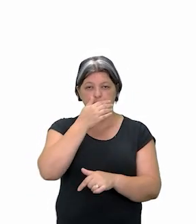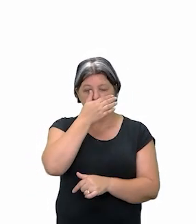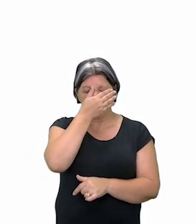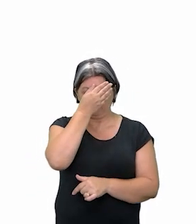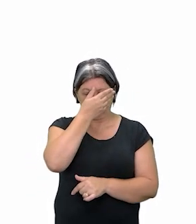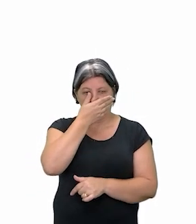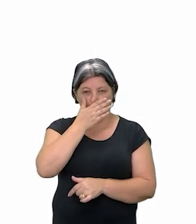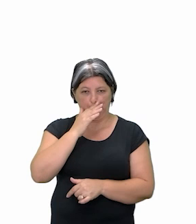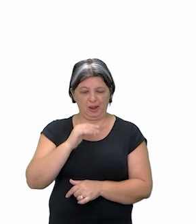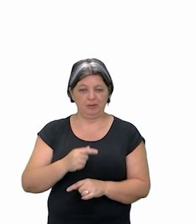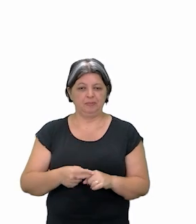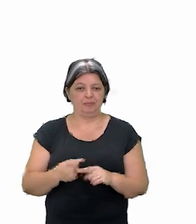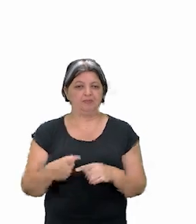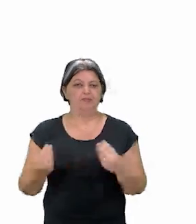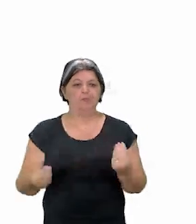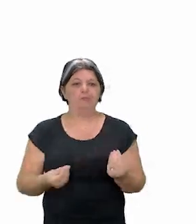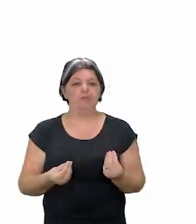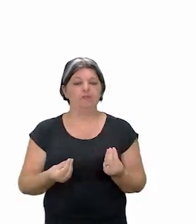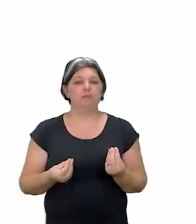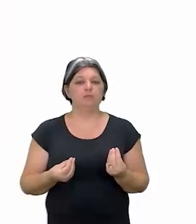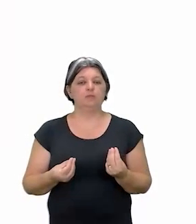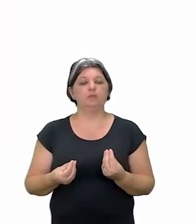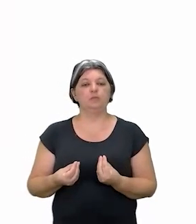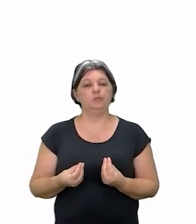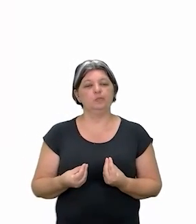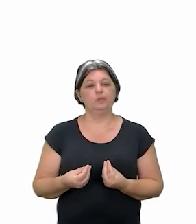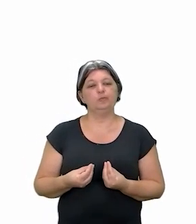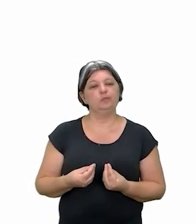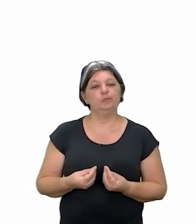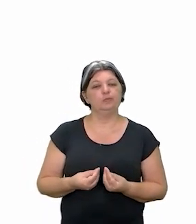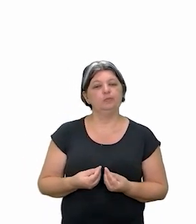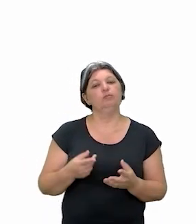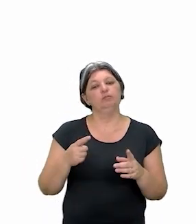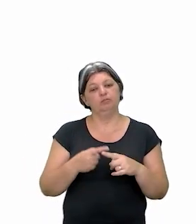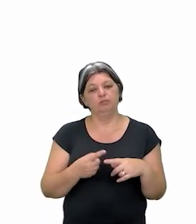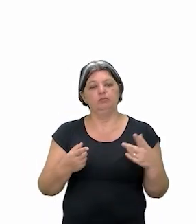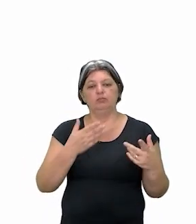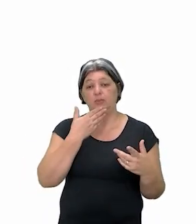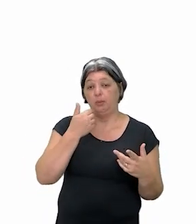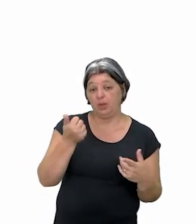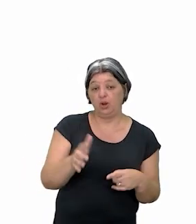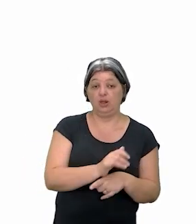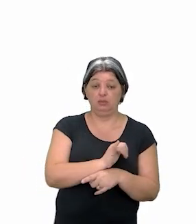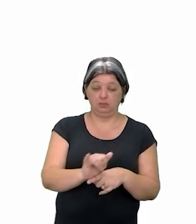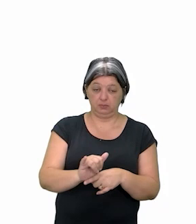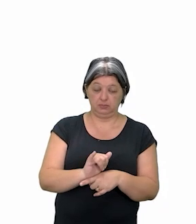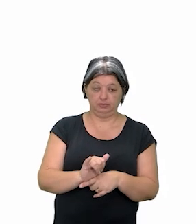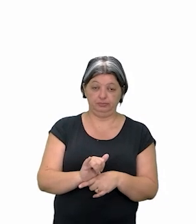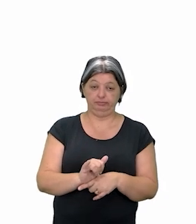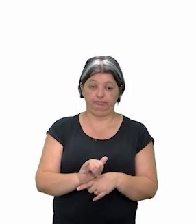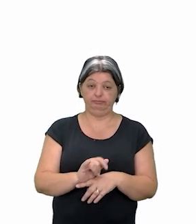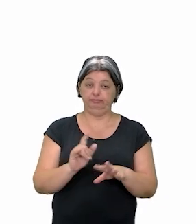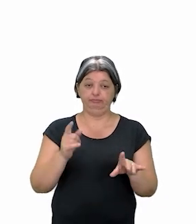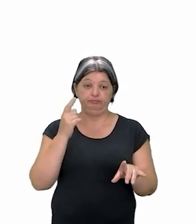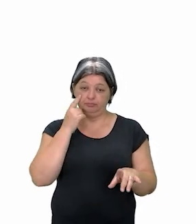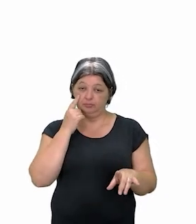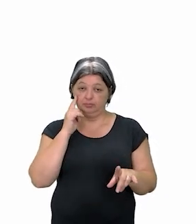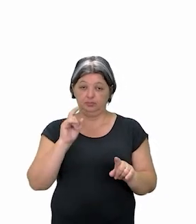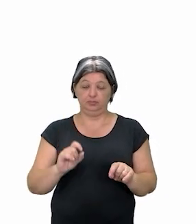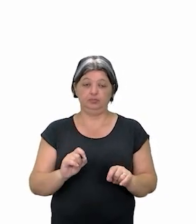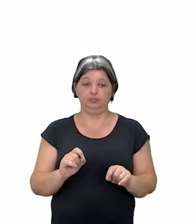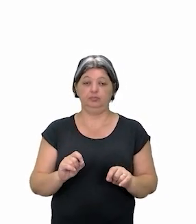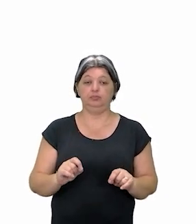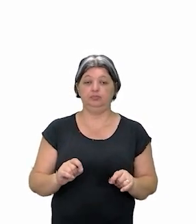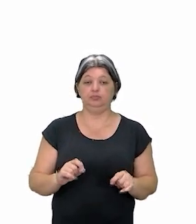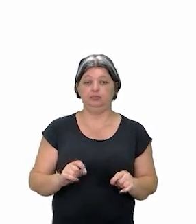com aquela questão de dúvida, o que eu posso, né, aprimorar, melhorar, mas que não se torne algo como nada do que